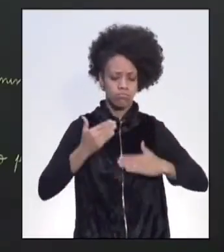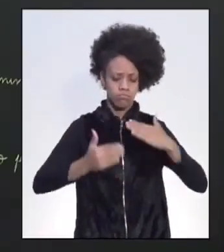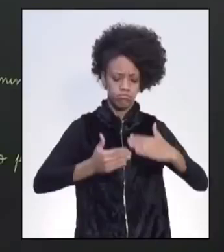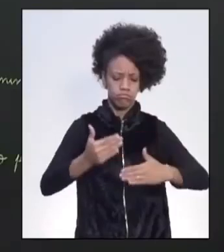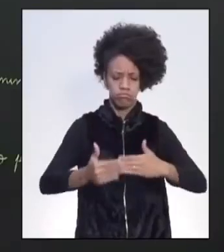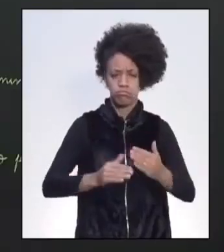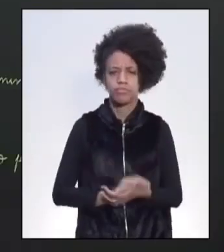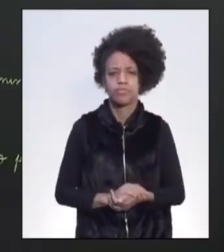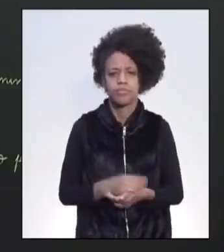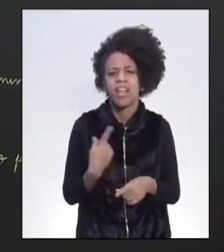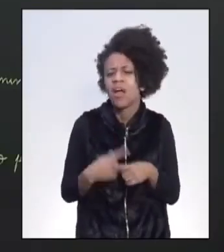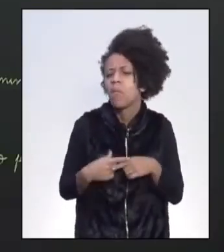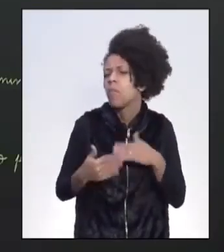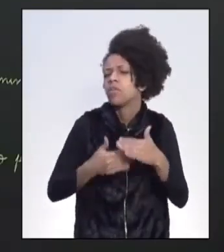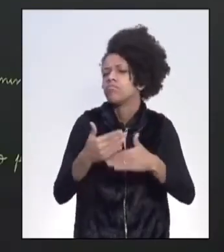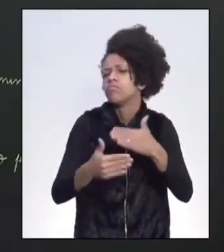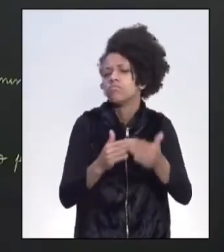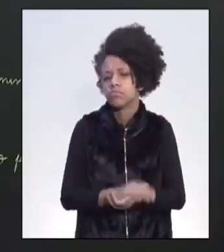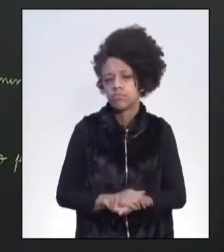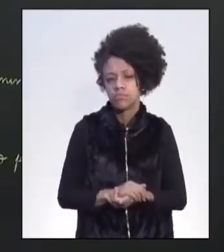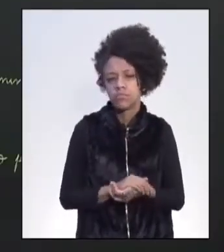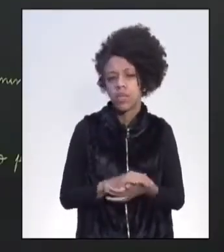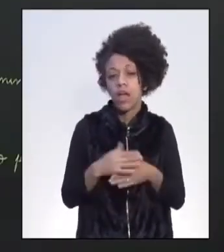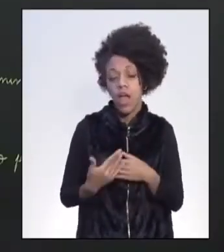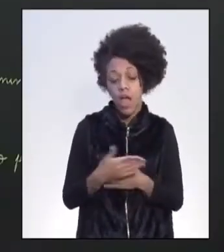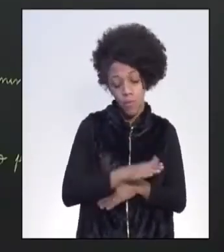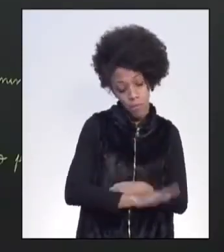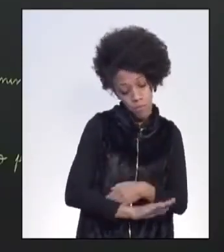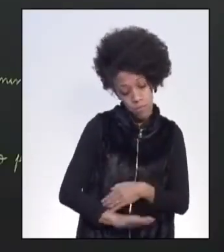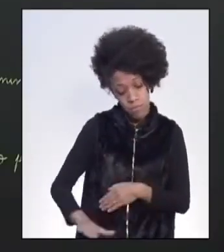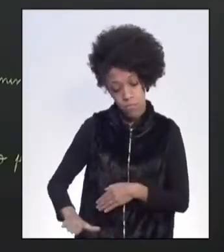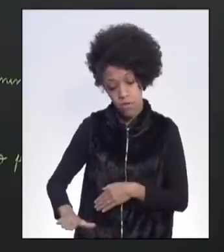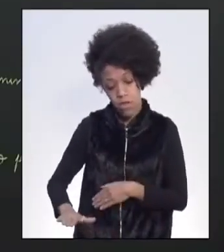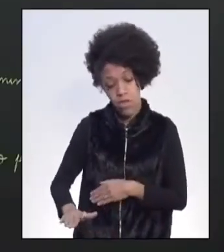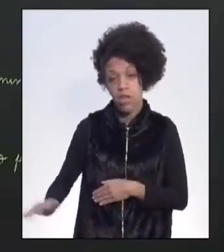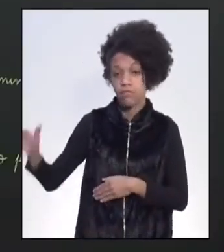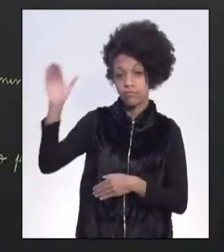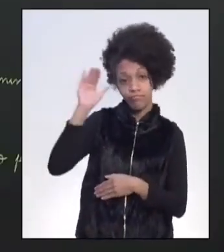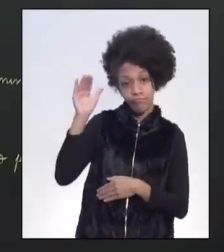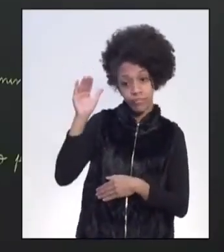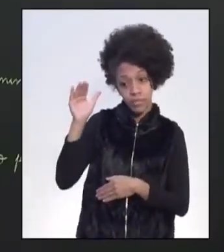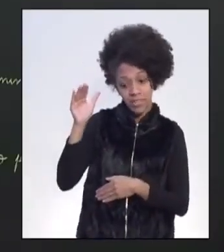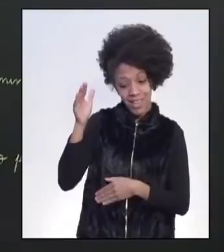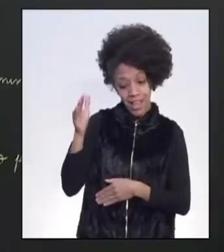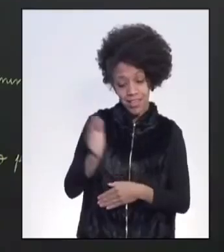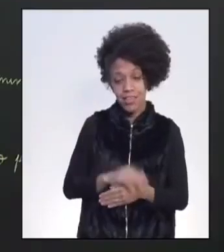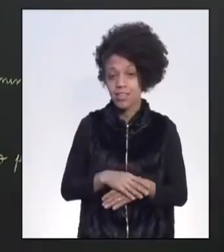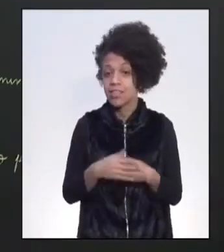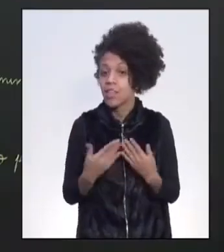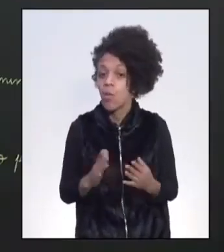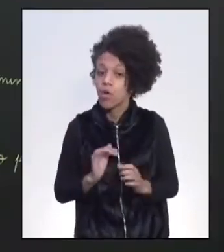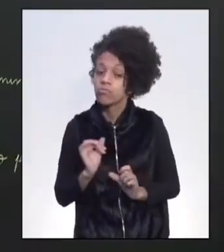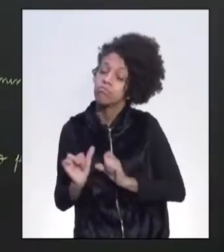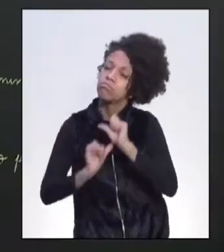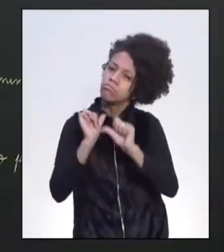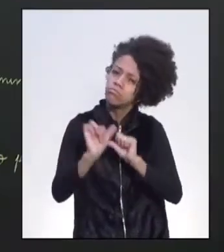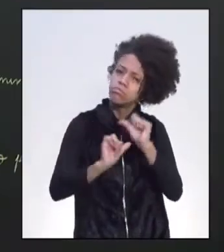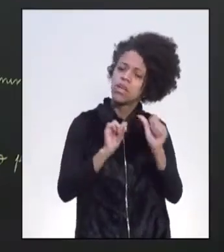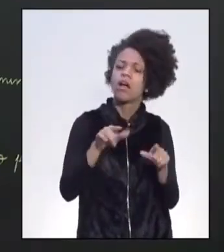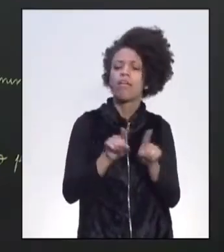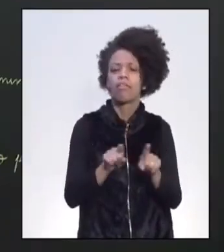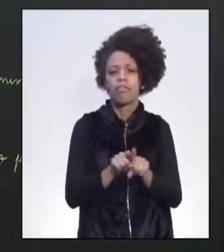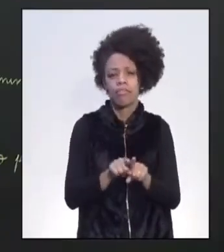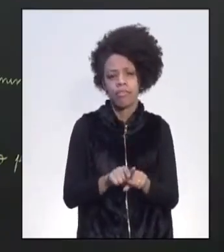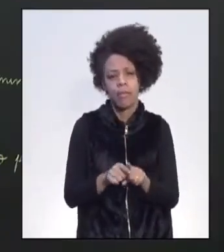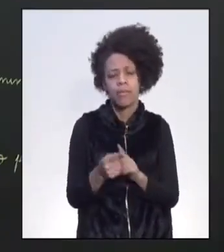transição. Por que transição? Uma transição entre a infância e a vida adulta. E como causa muitas mudanças, leva também a